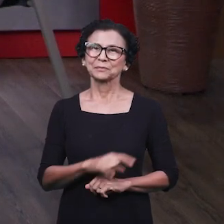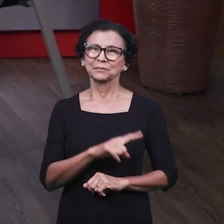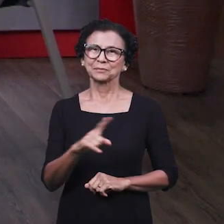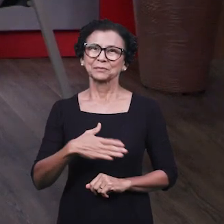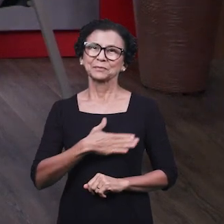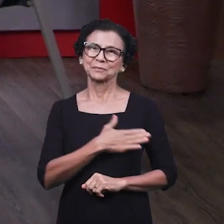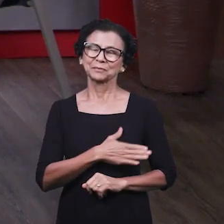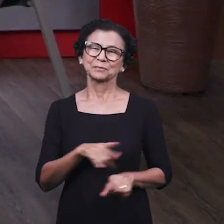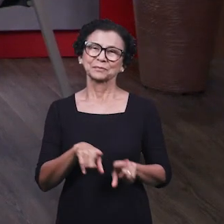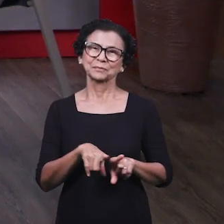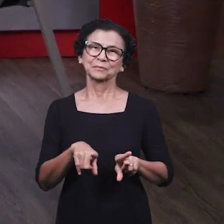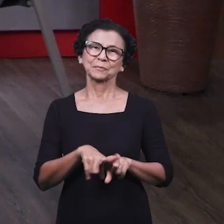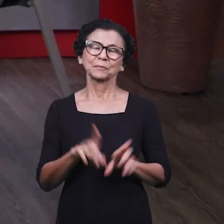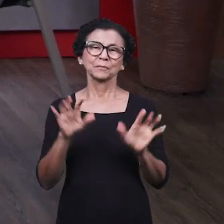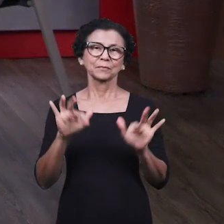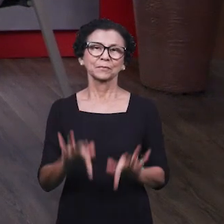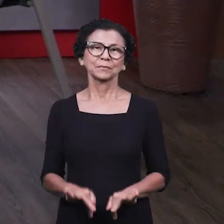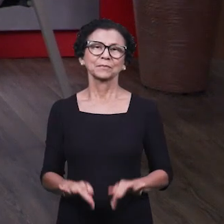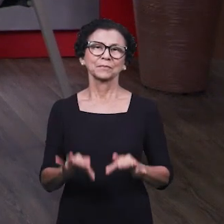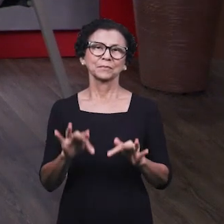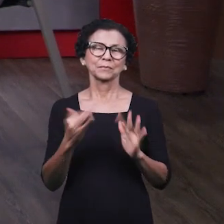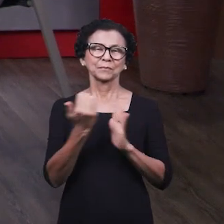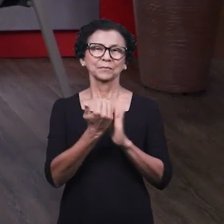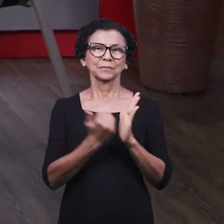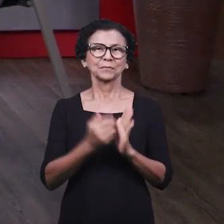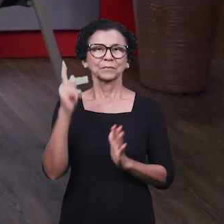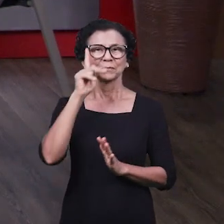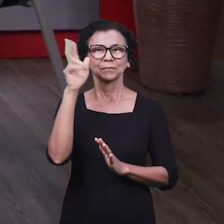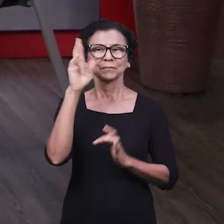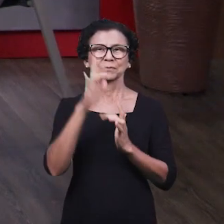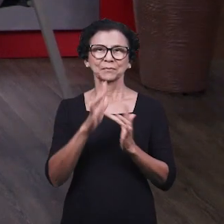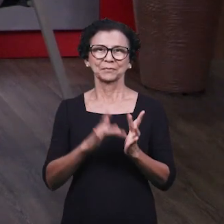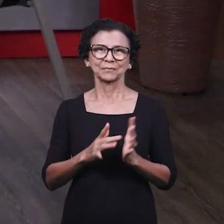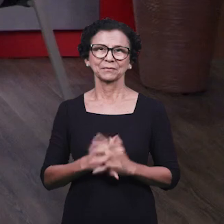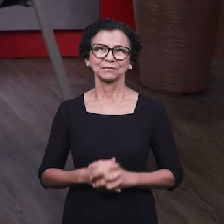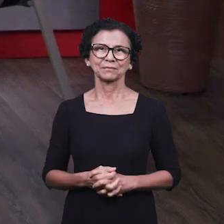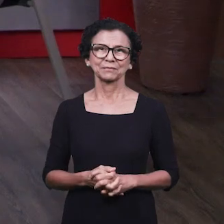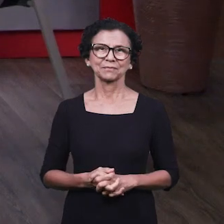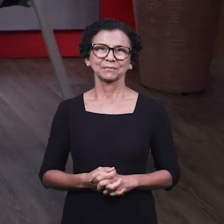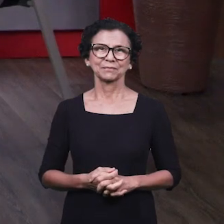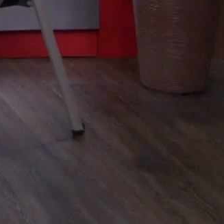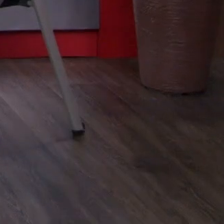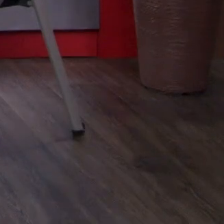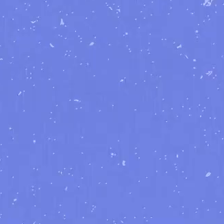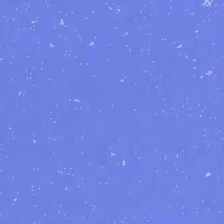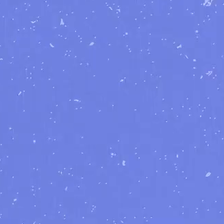Assim encerramos mais um programa Educação e Fé. A todos, a paz do Senhor Jesus.